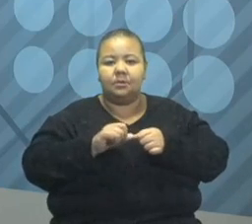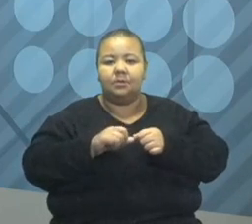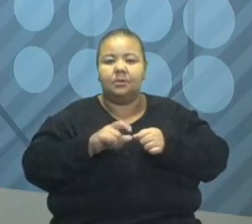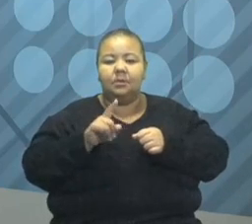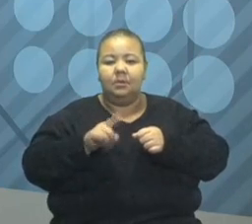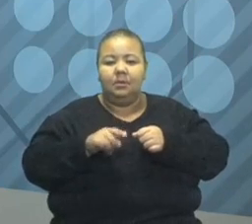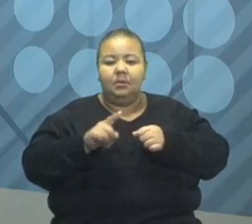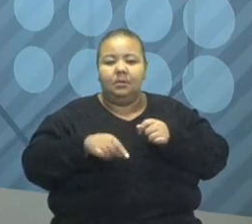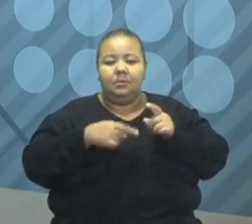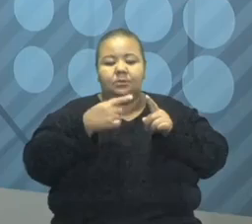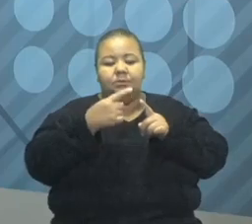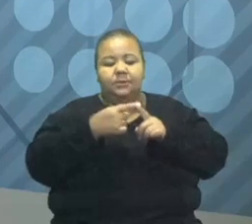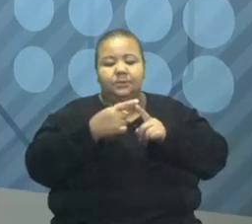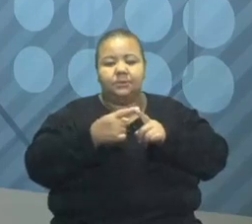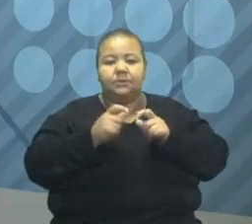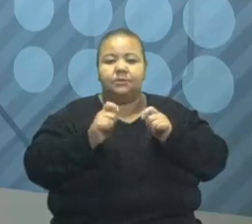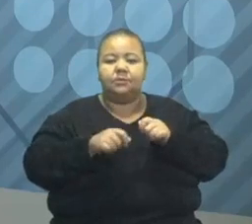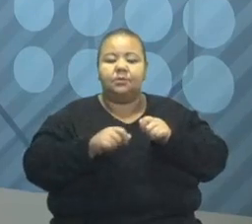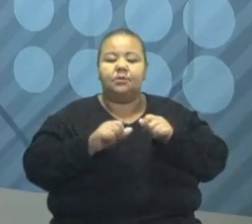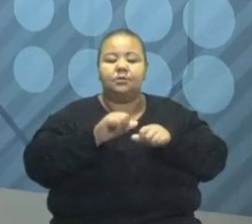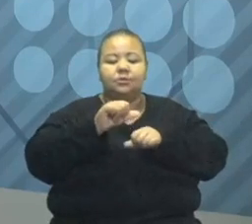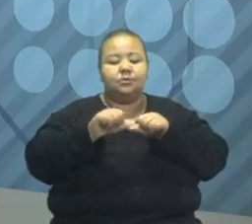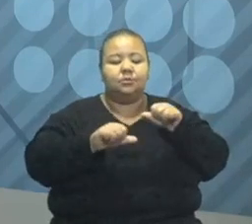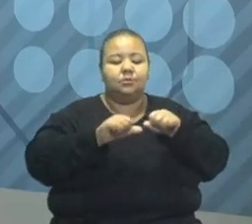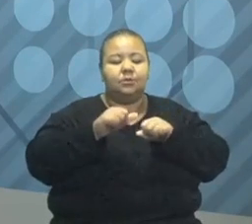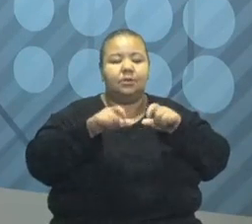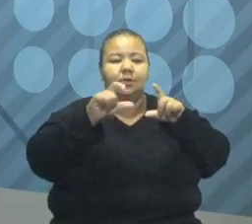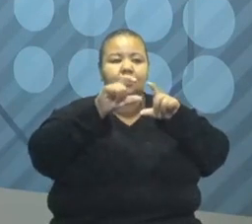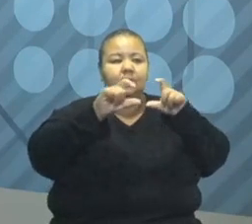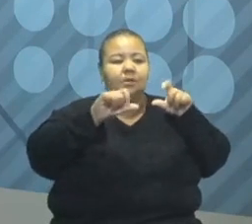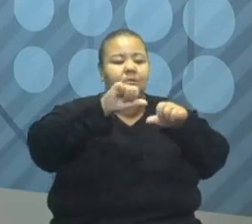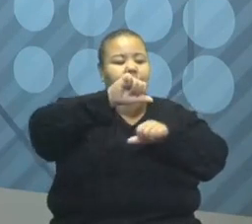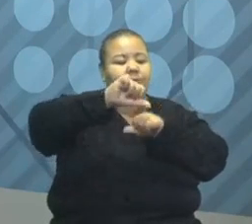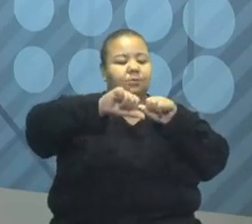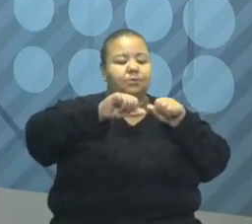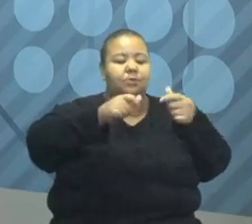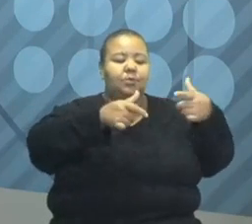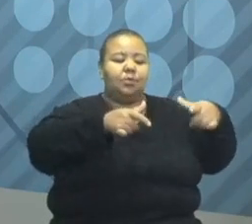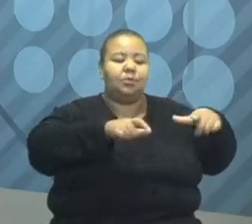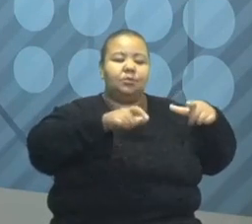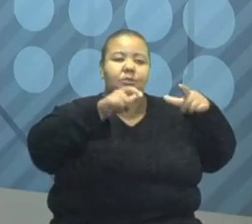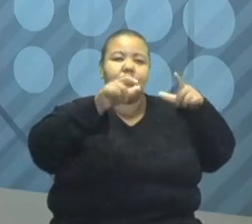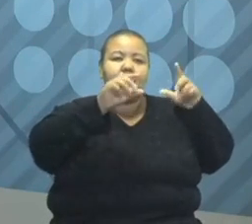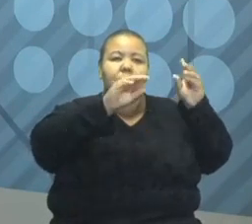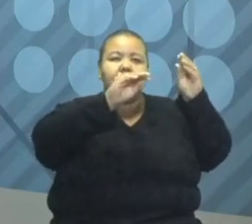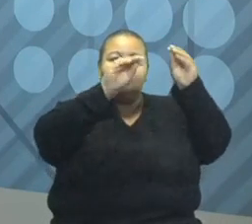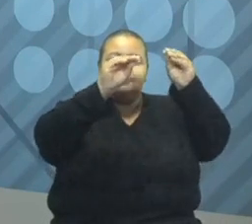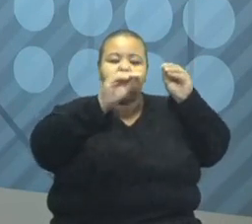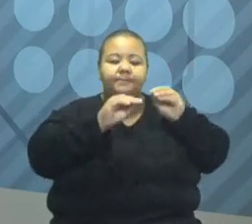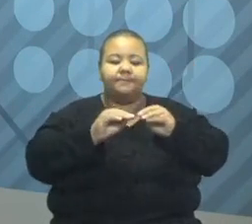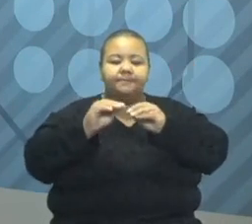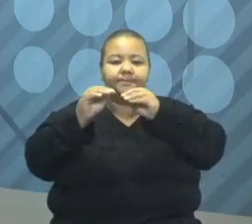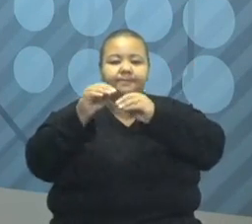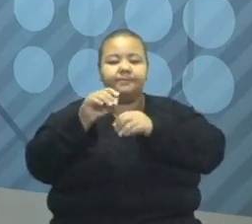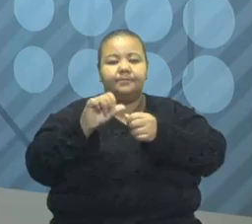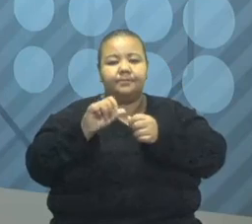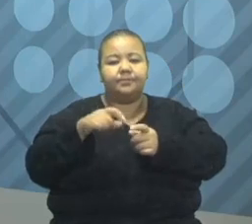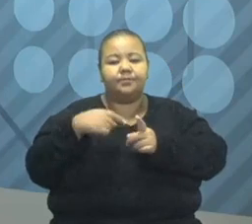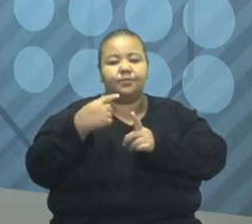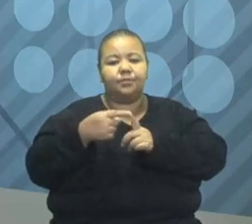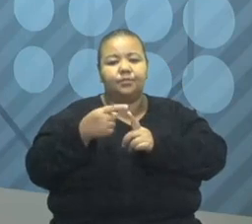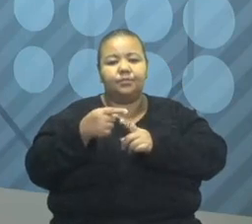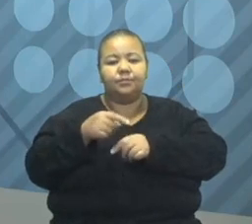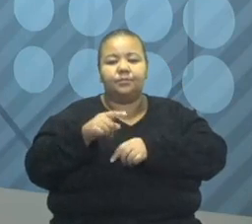é a multiplicação, a gente pode trocar uma linha pela outra, a posição delas, fazer a adição. Quando